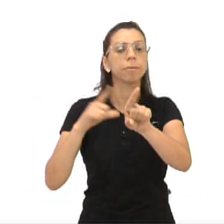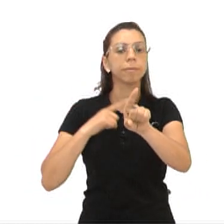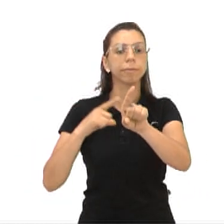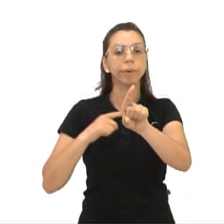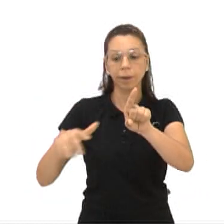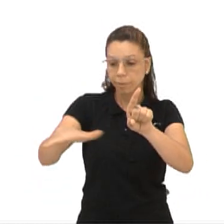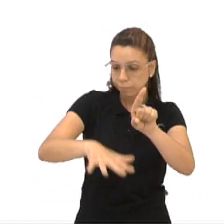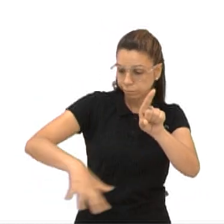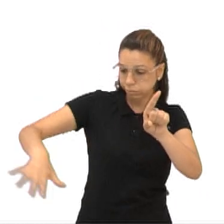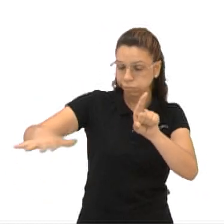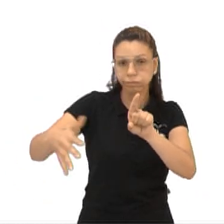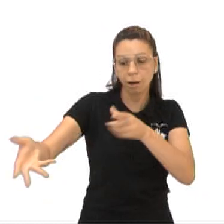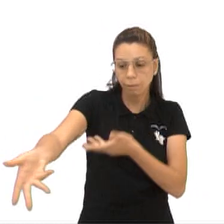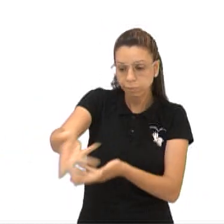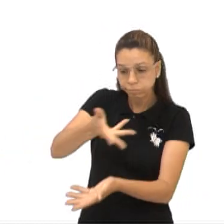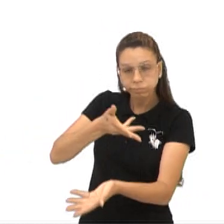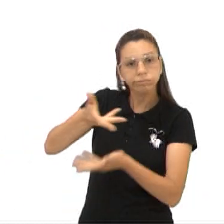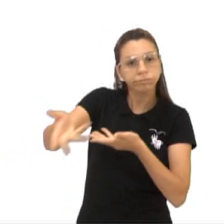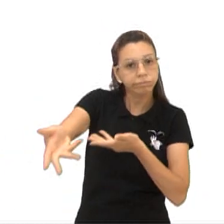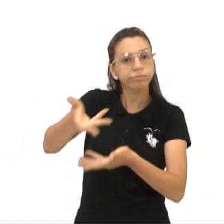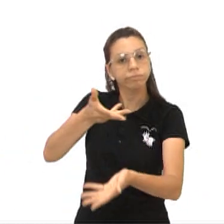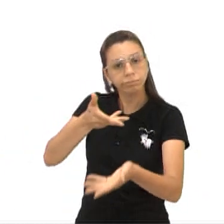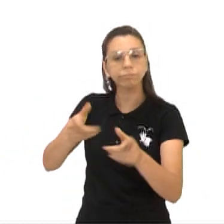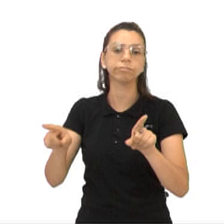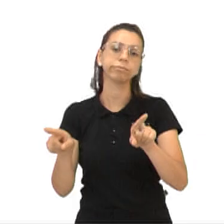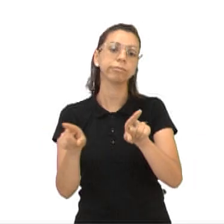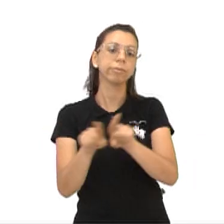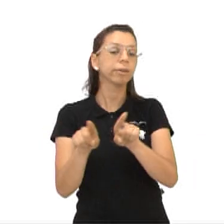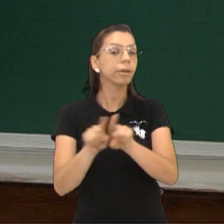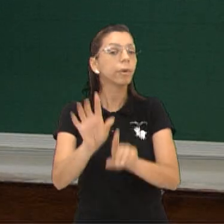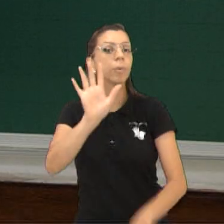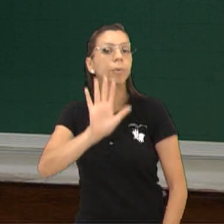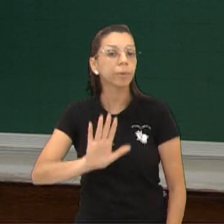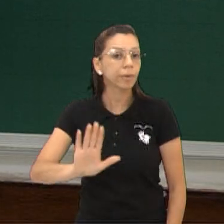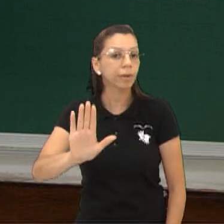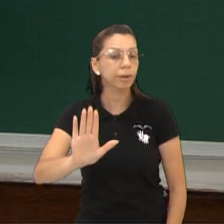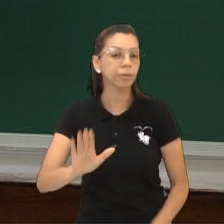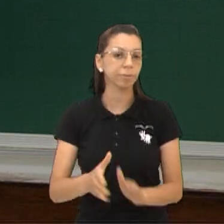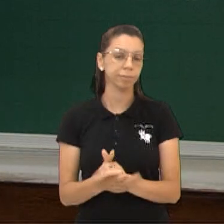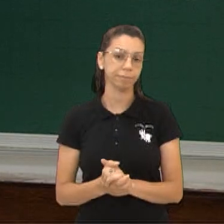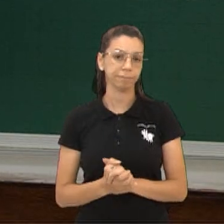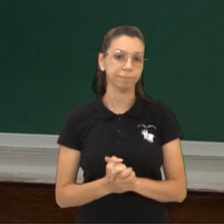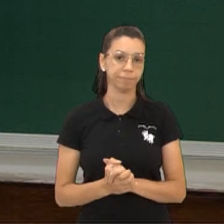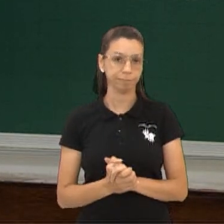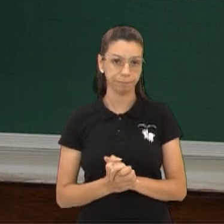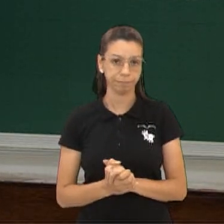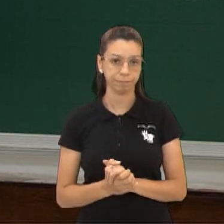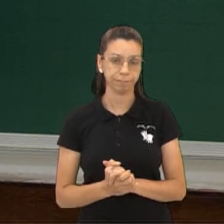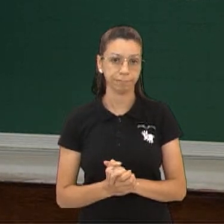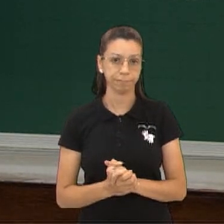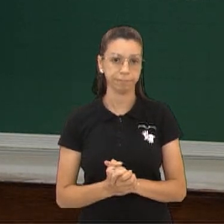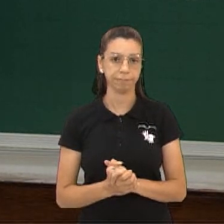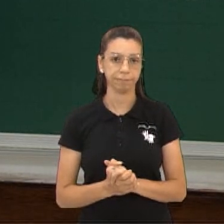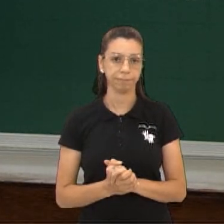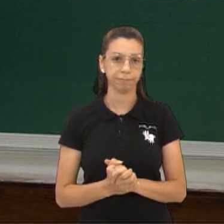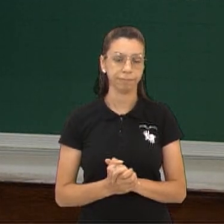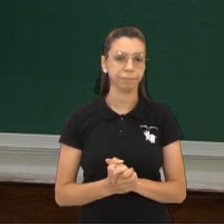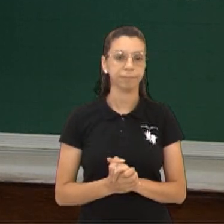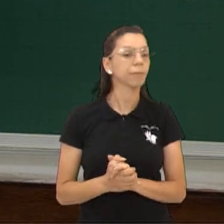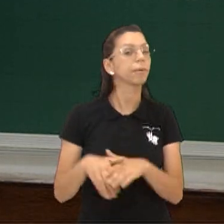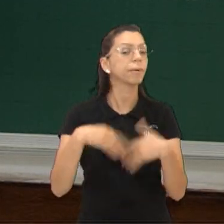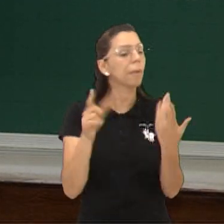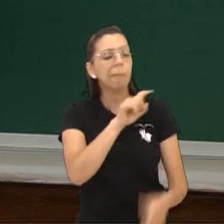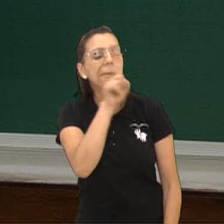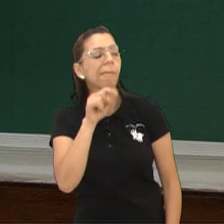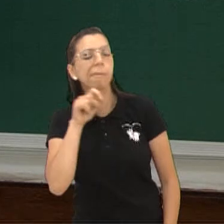e o meio ambiente. E isso nos leva à seguinte questão, a principal questão